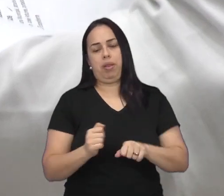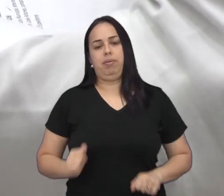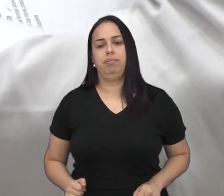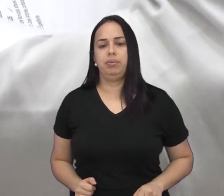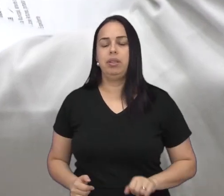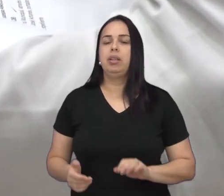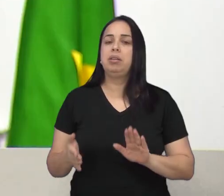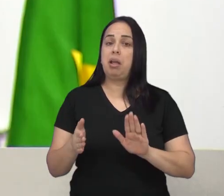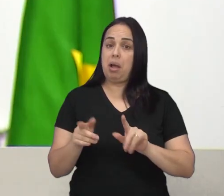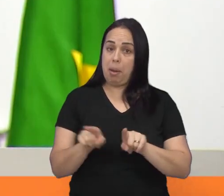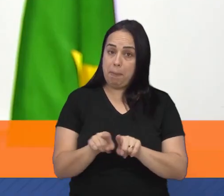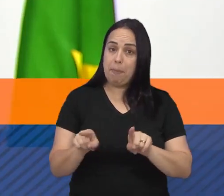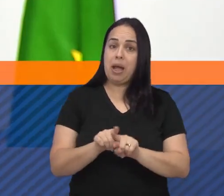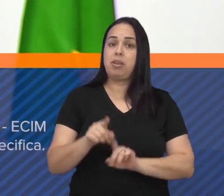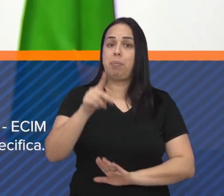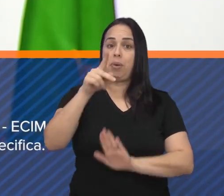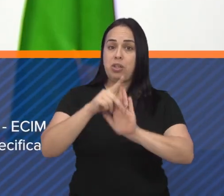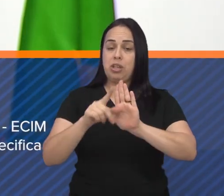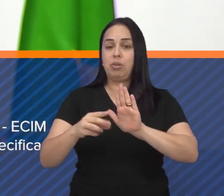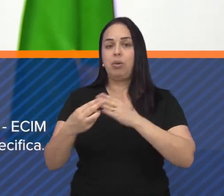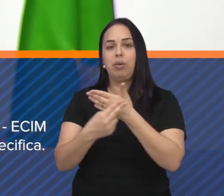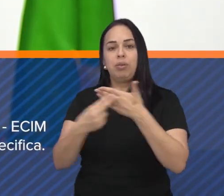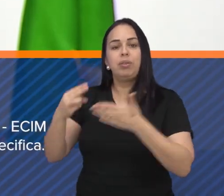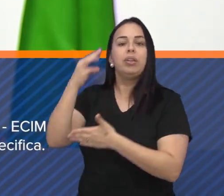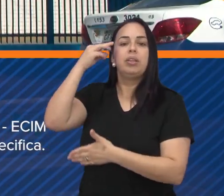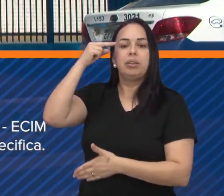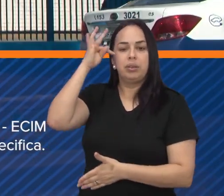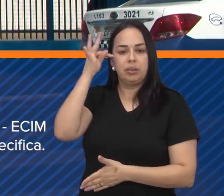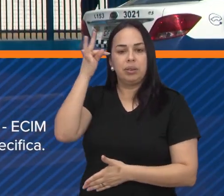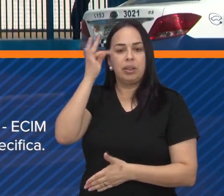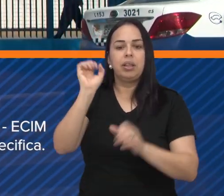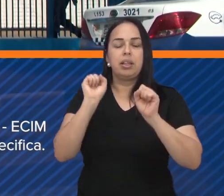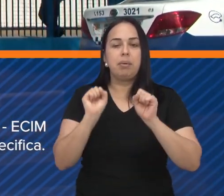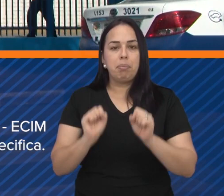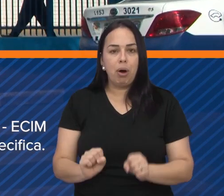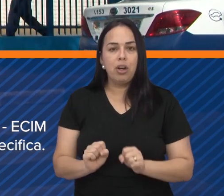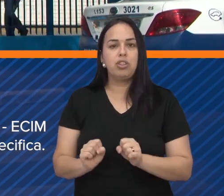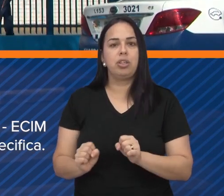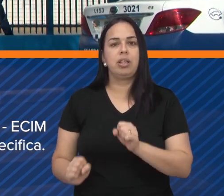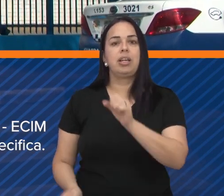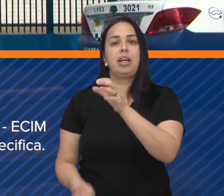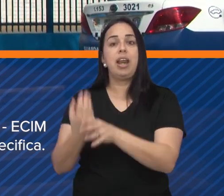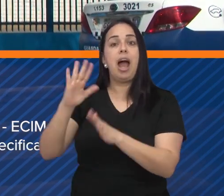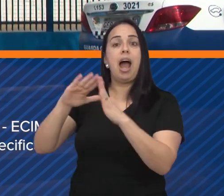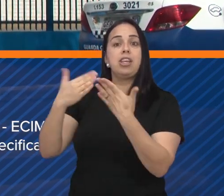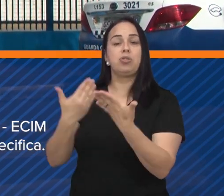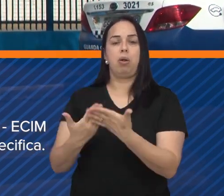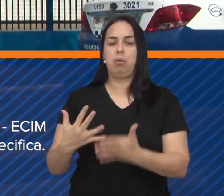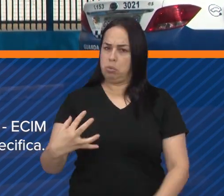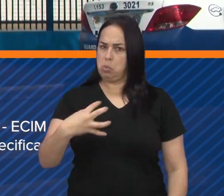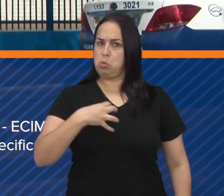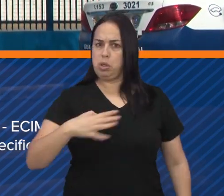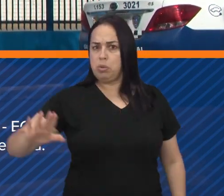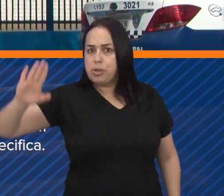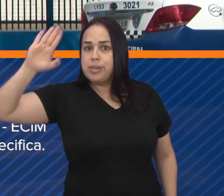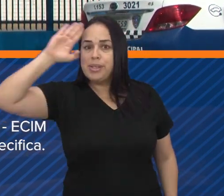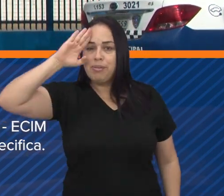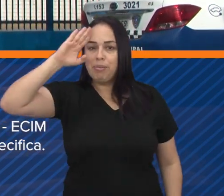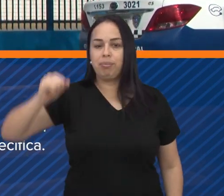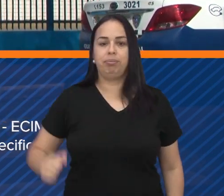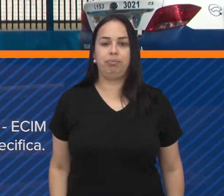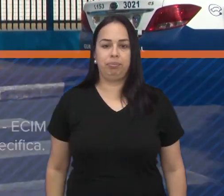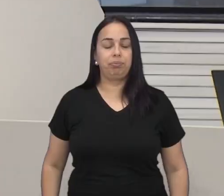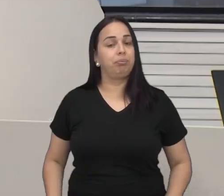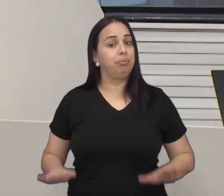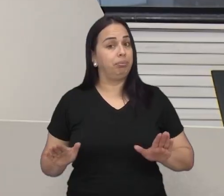também devem apreciar o projeto do vereador Tomás Henrique, que autoriza a implementação de escolas no modelo cívico-militar na rede pública